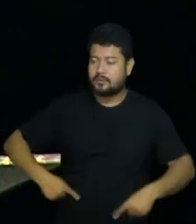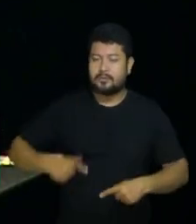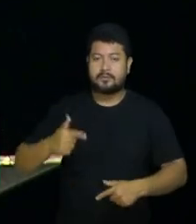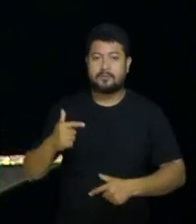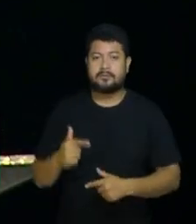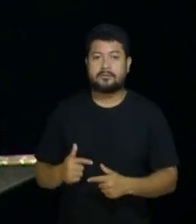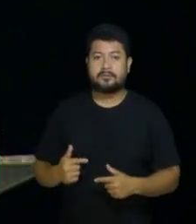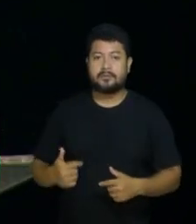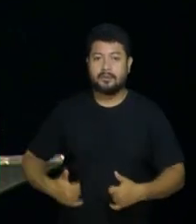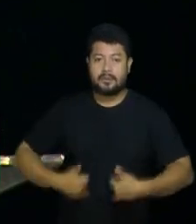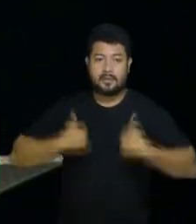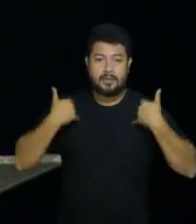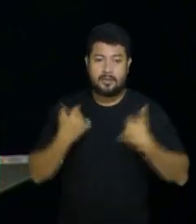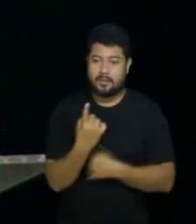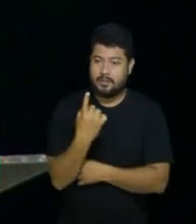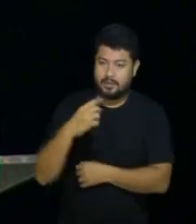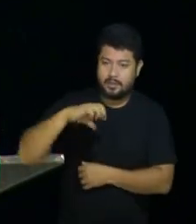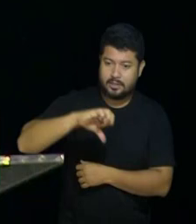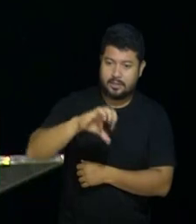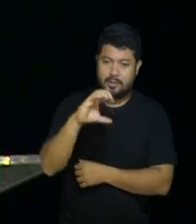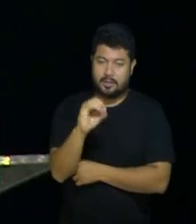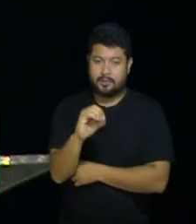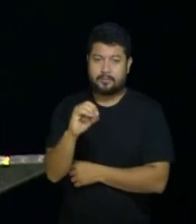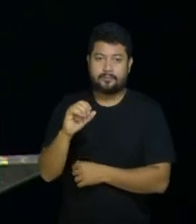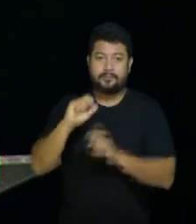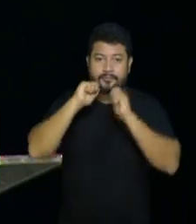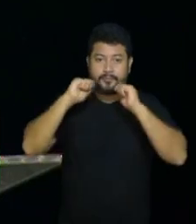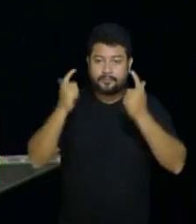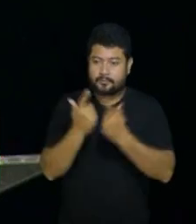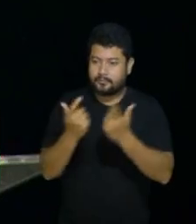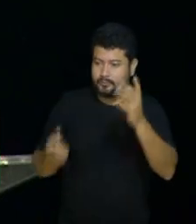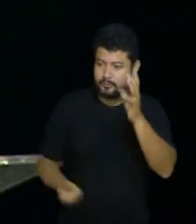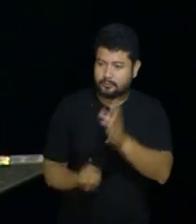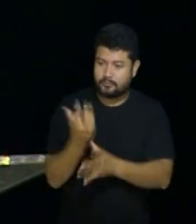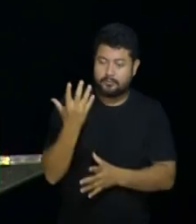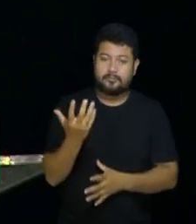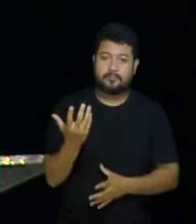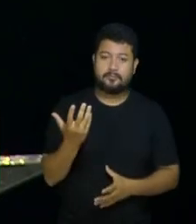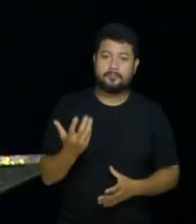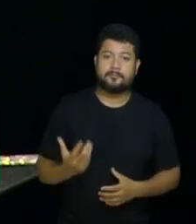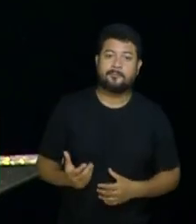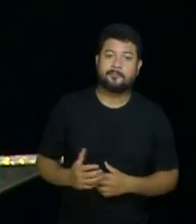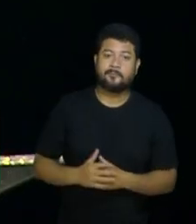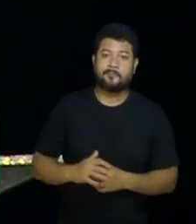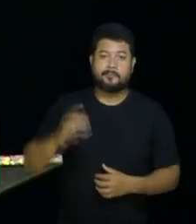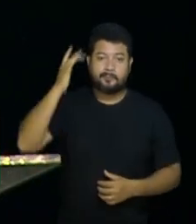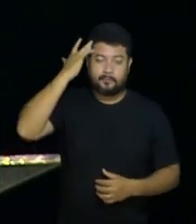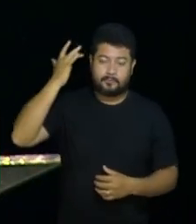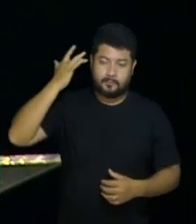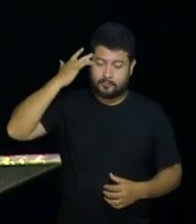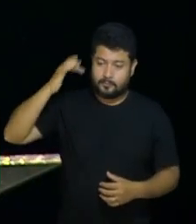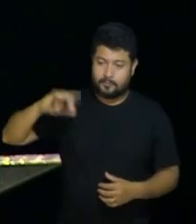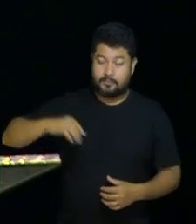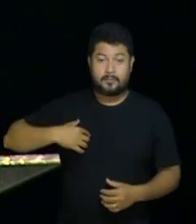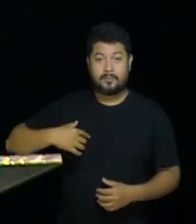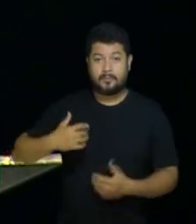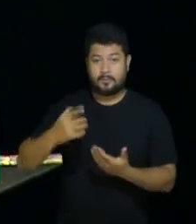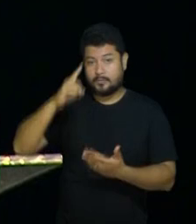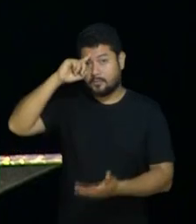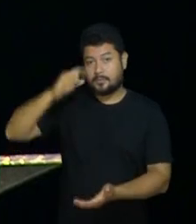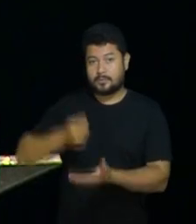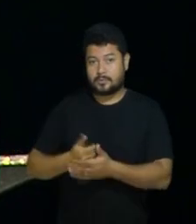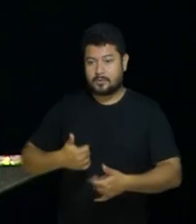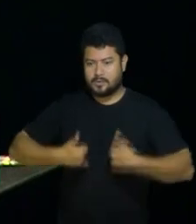190 anos de Assembleia Legislativa. Acho que é um ato bonito, além do aniversário, né,